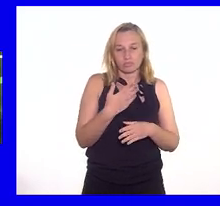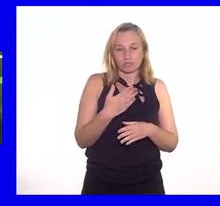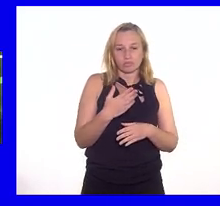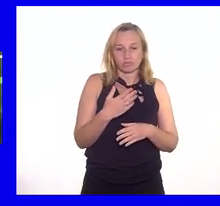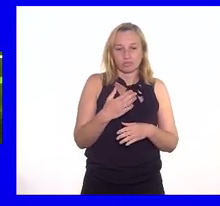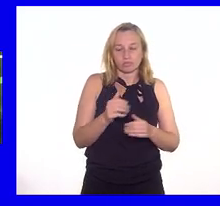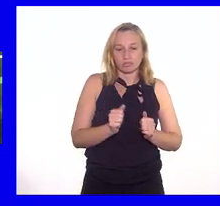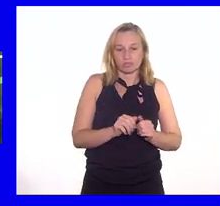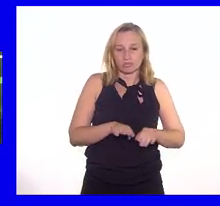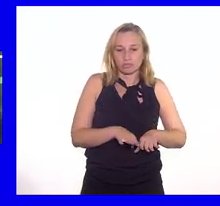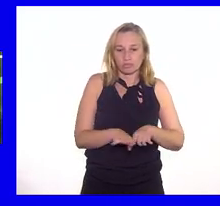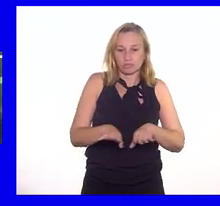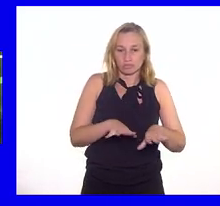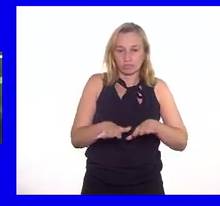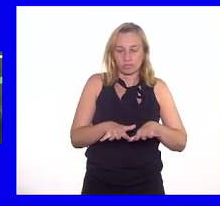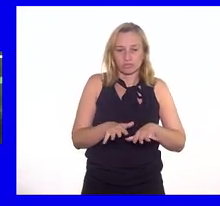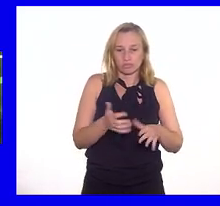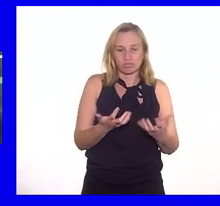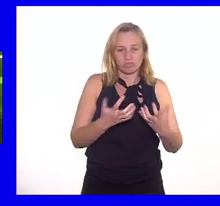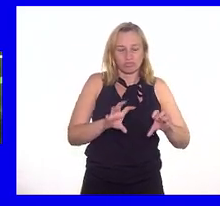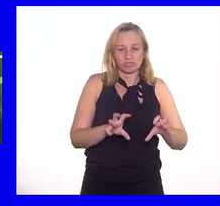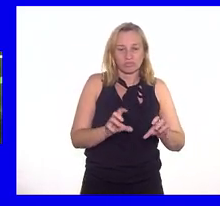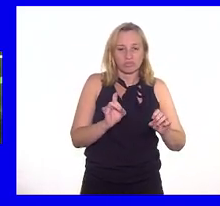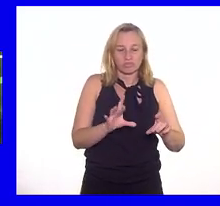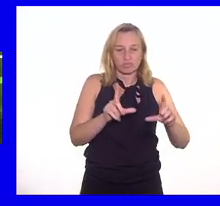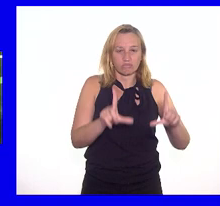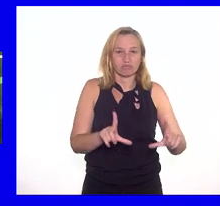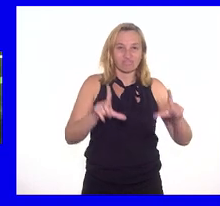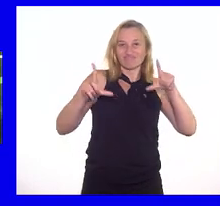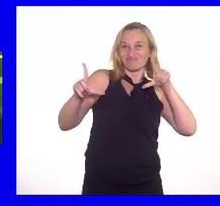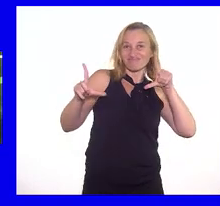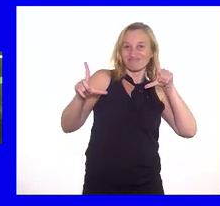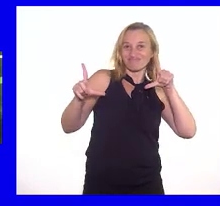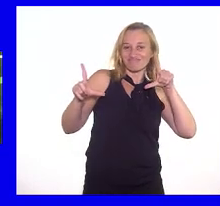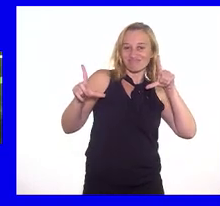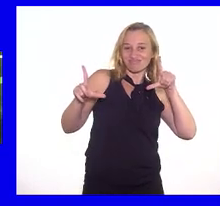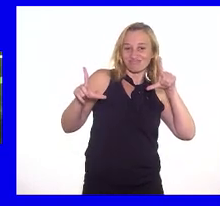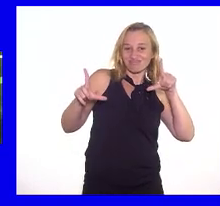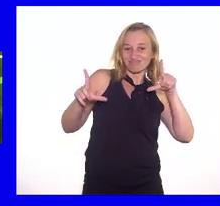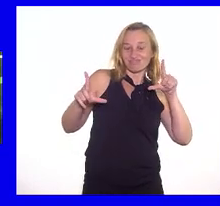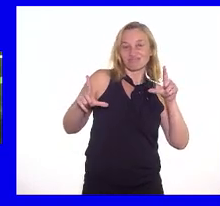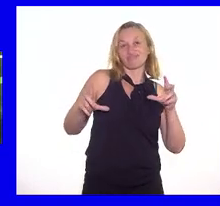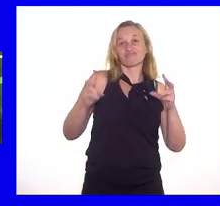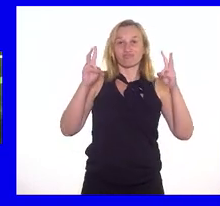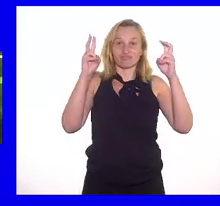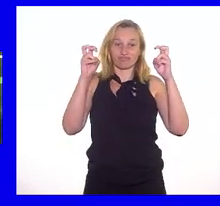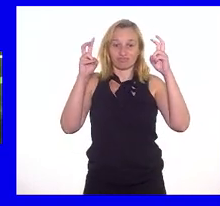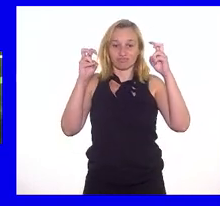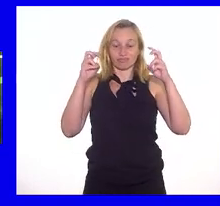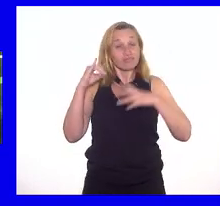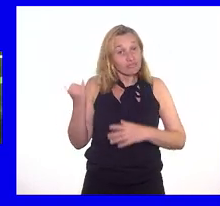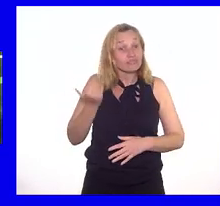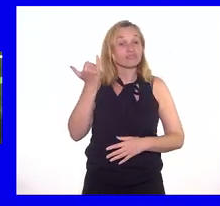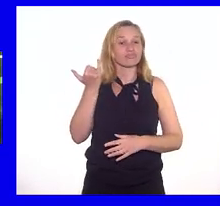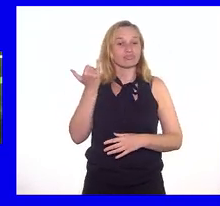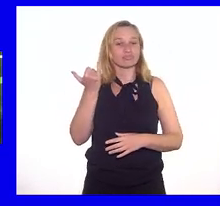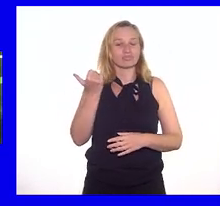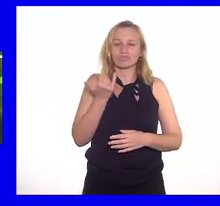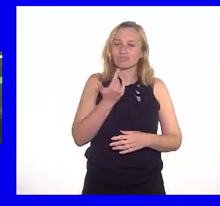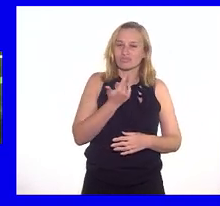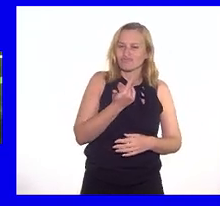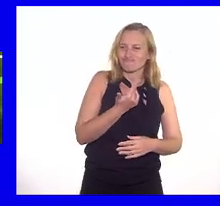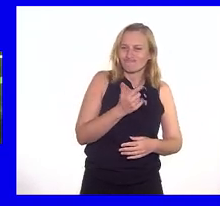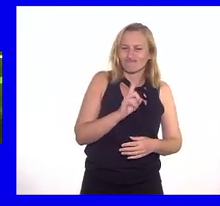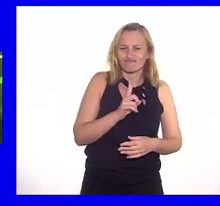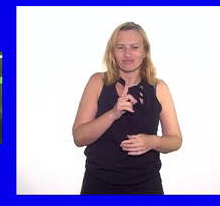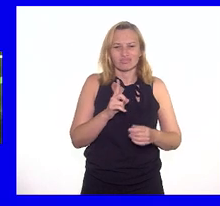eu não queria simplesmente aparecer na foto, né, de uma causa tão justa, sem apresentar nenhum